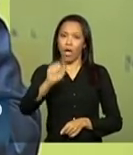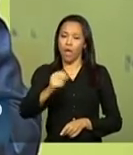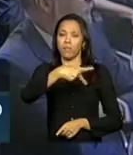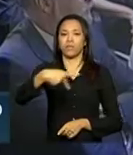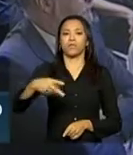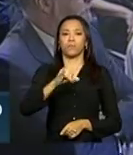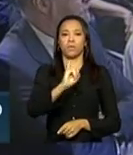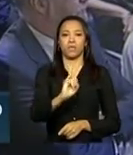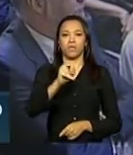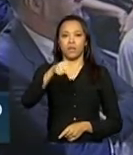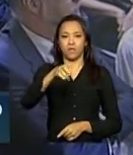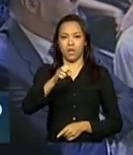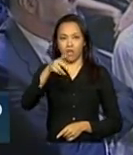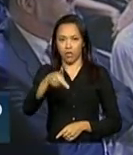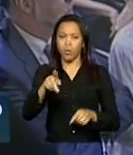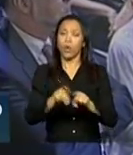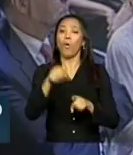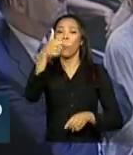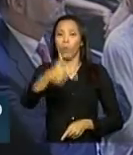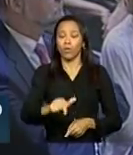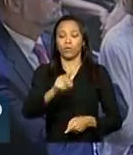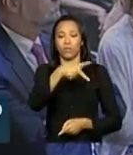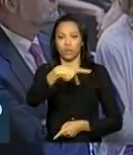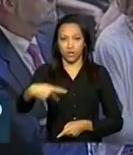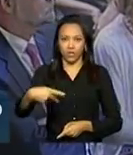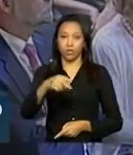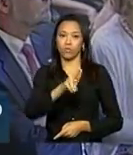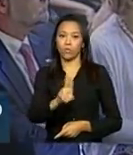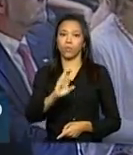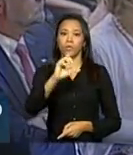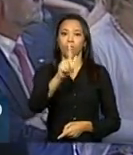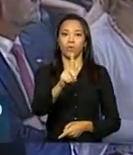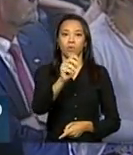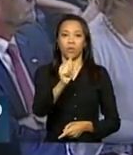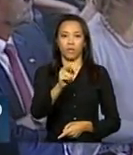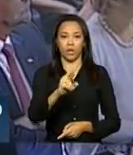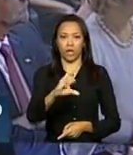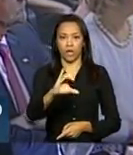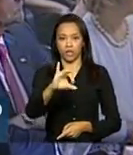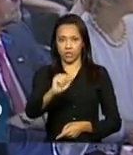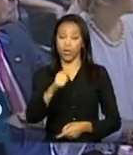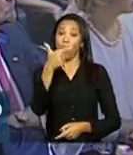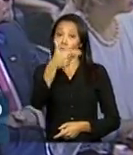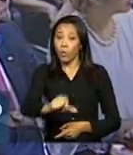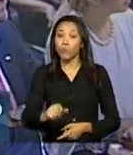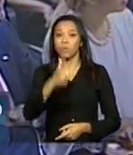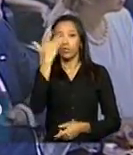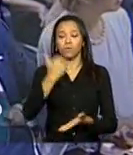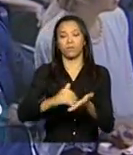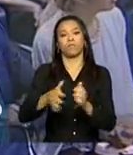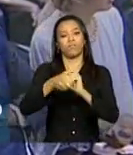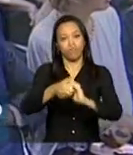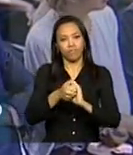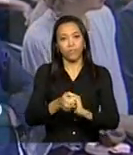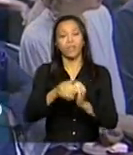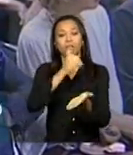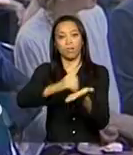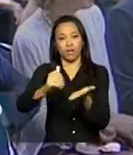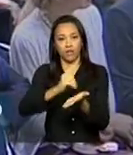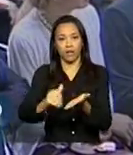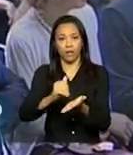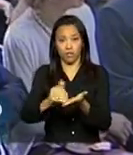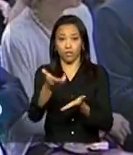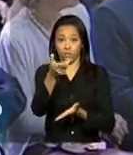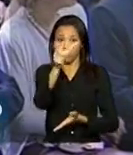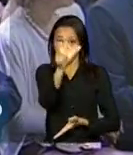aqui o presidente do CNE, Gilberto Garcia, Paulo Speller, que é secretário da CESU, mas foi secretário da CESU até pouco